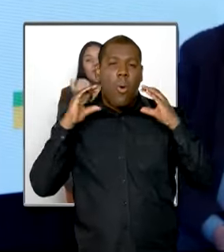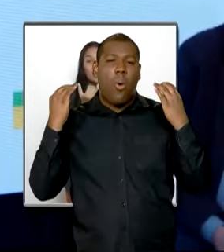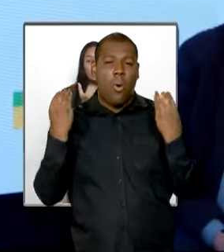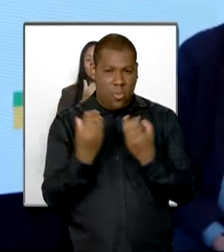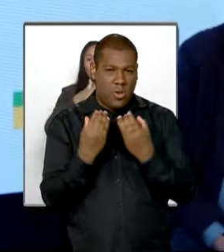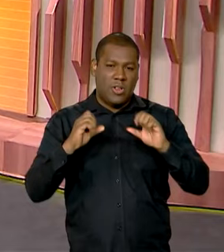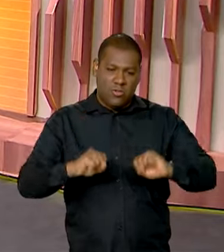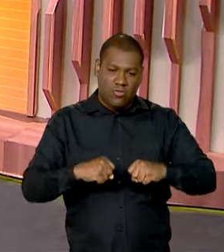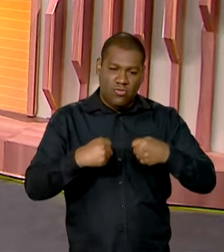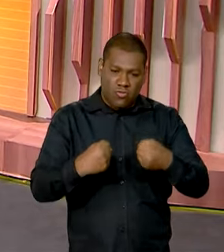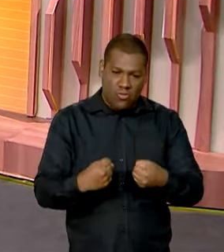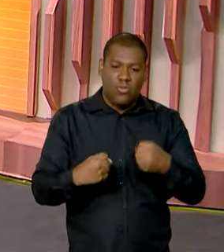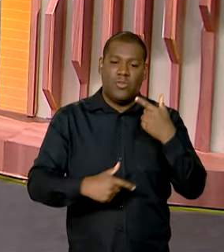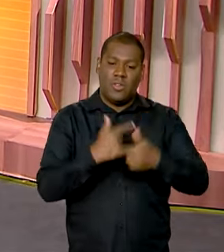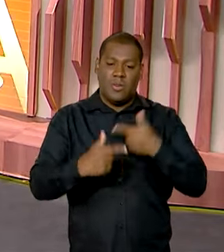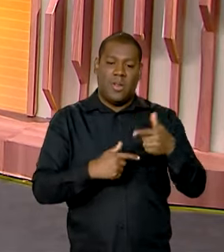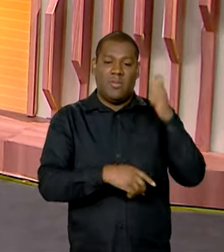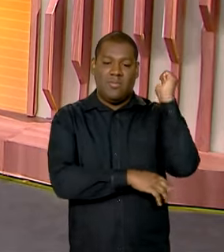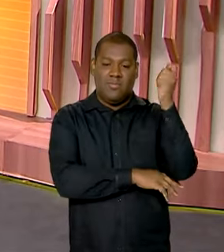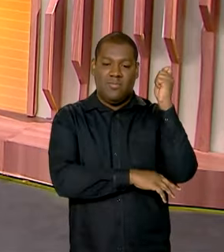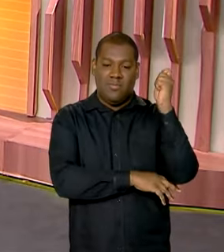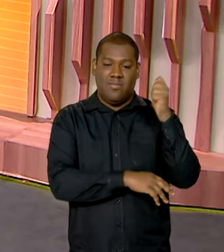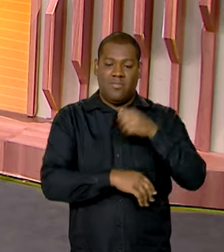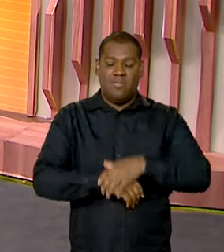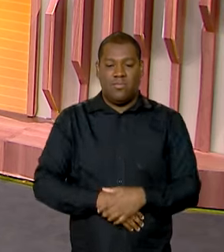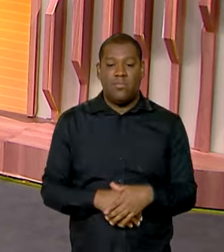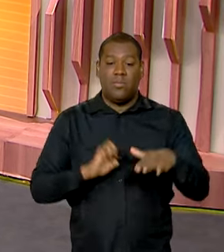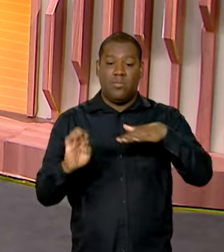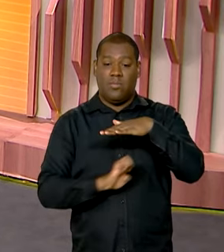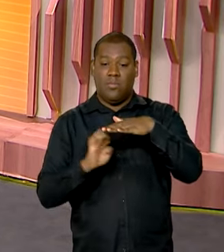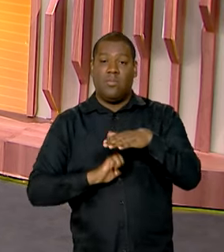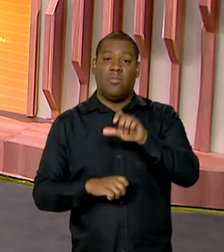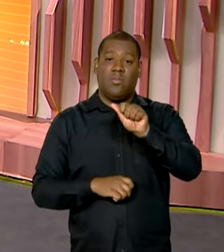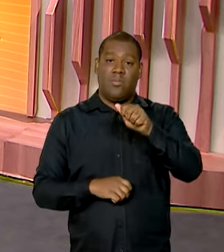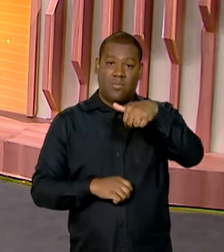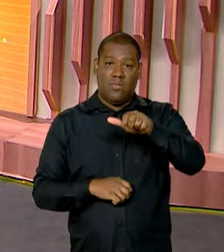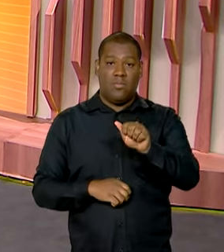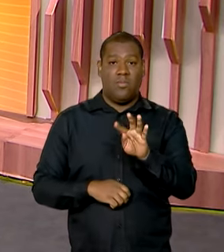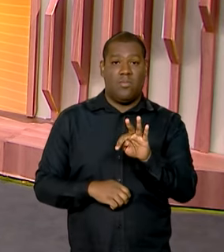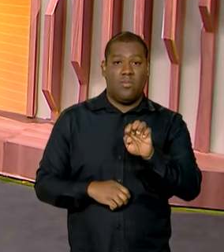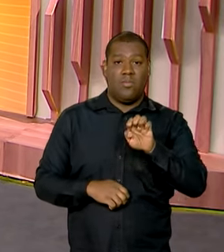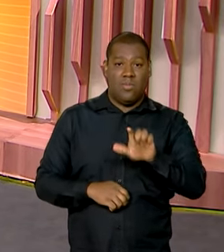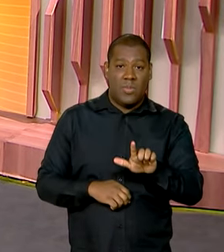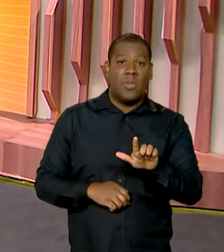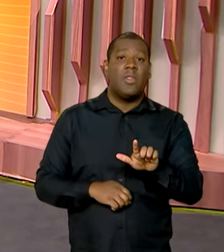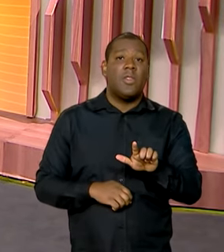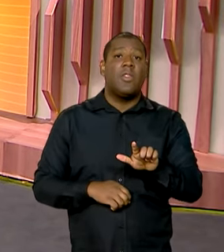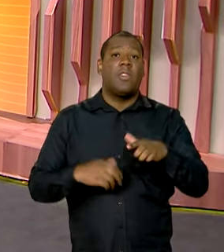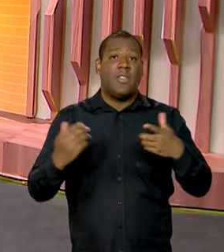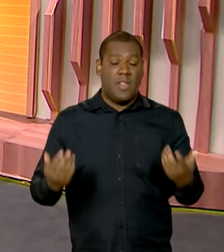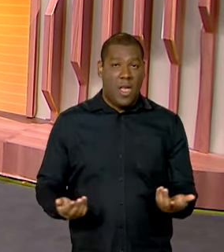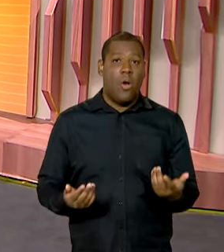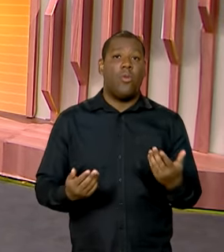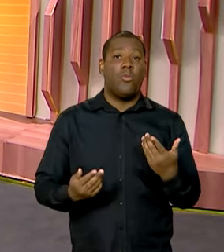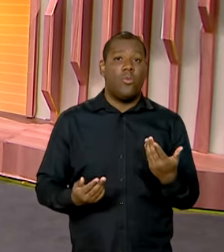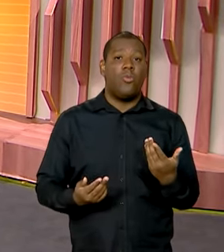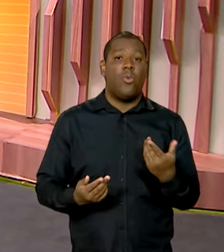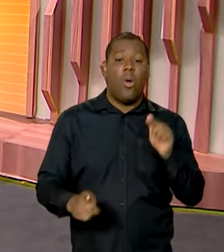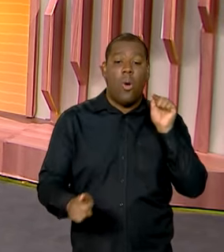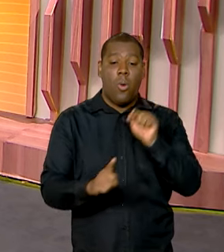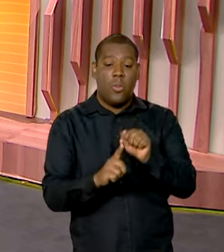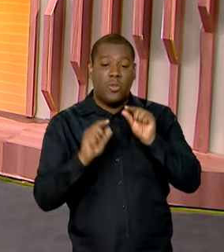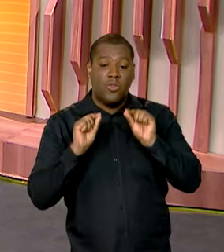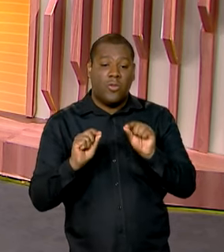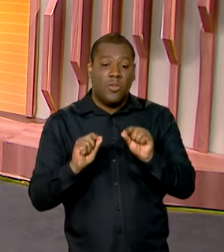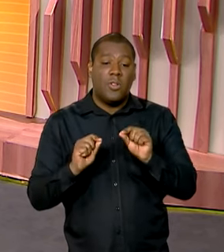pesca artesanal. Olha, a Anatel começa hoje mais uma campanha do movimento Fique Esperto, que conscientiza os